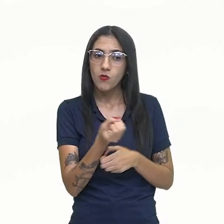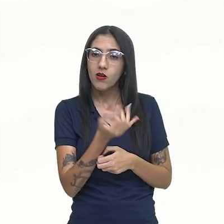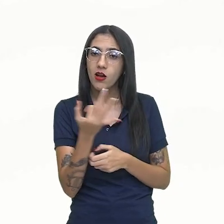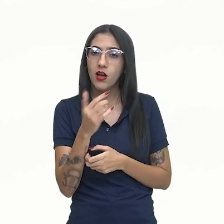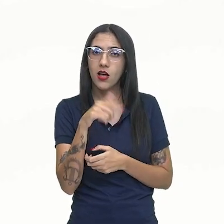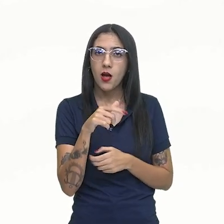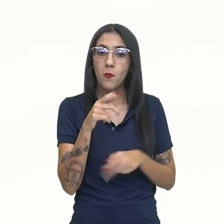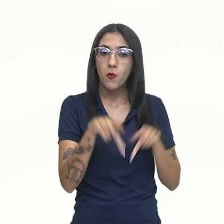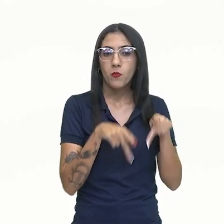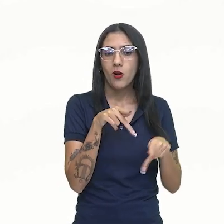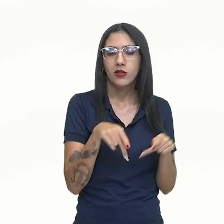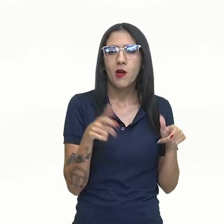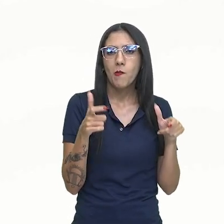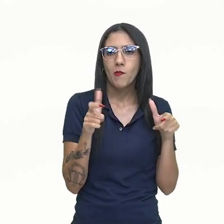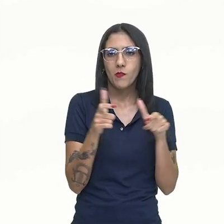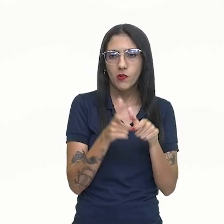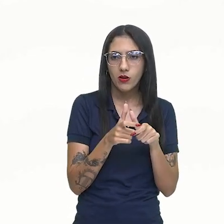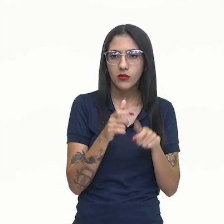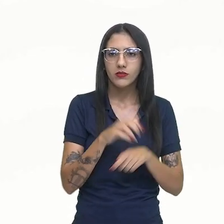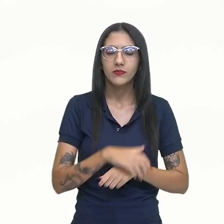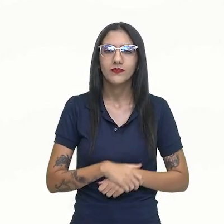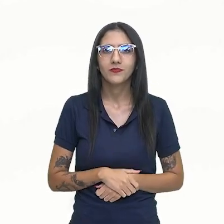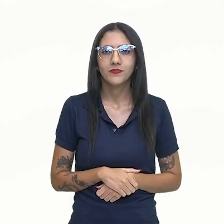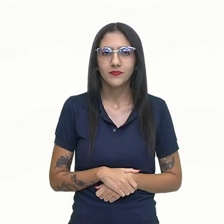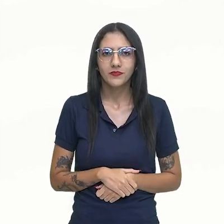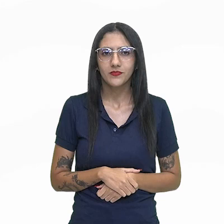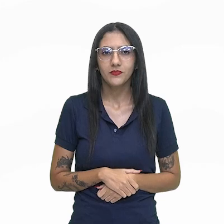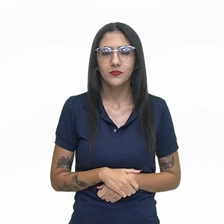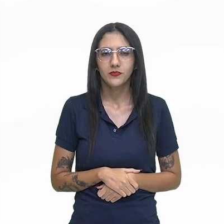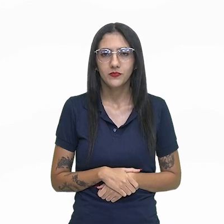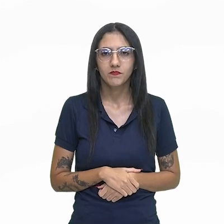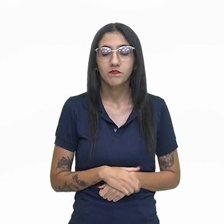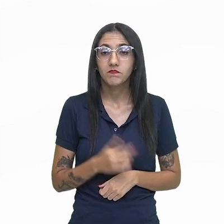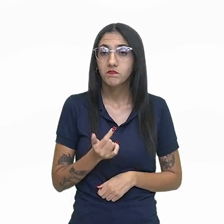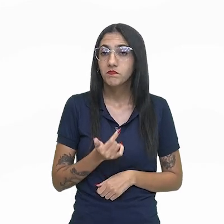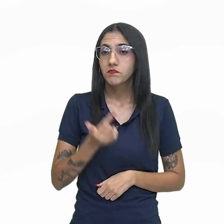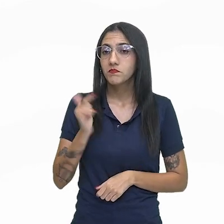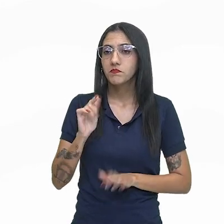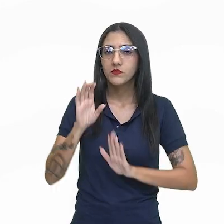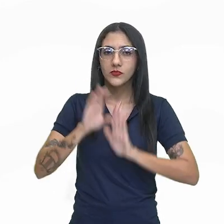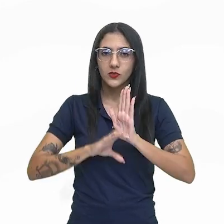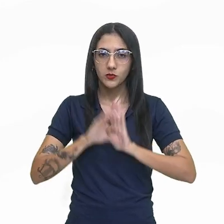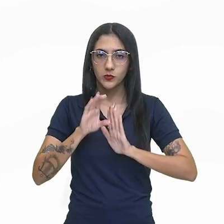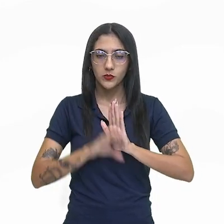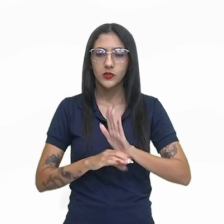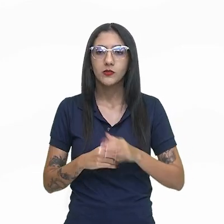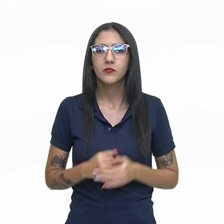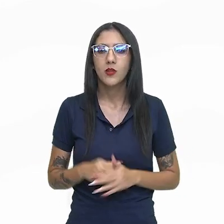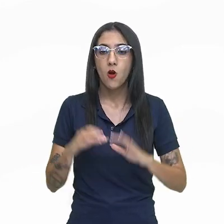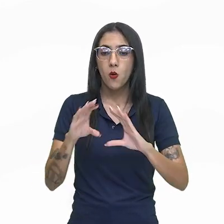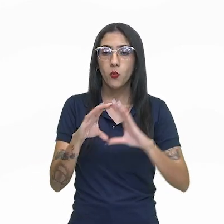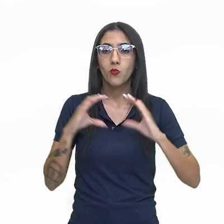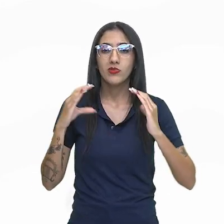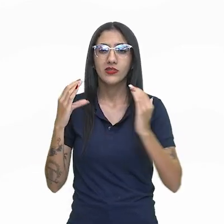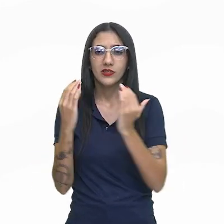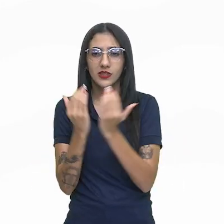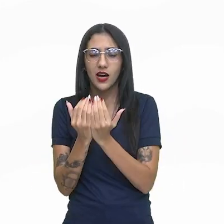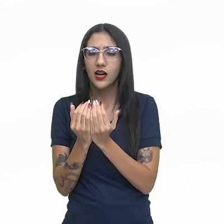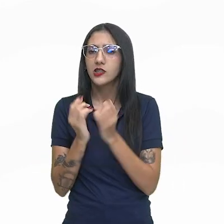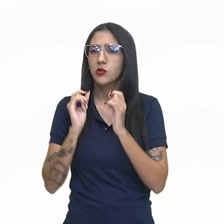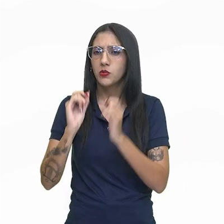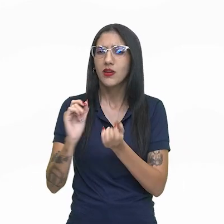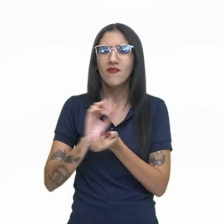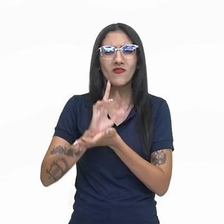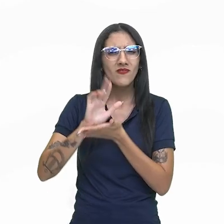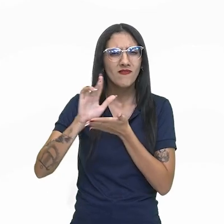população vai diminuir. Nós temos um outro conceito que é de comunidade, que é o conjunto de seres vivos de